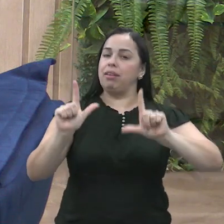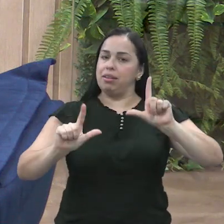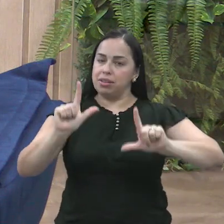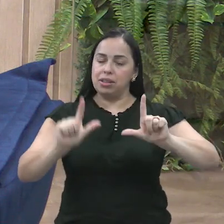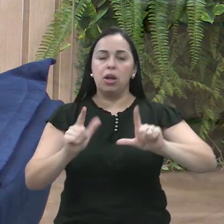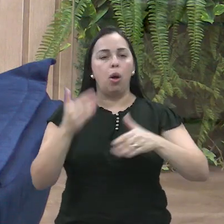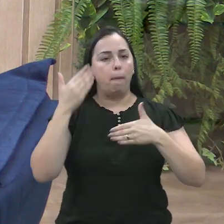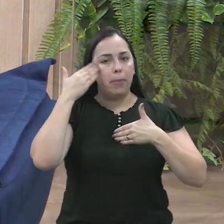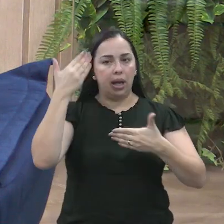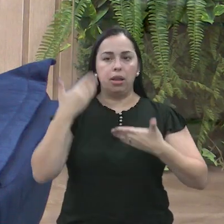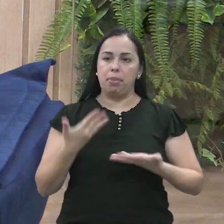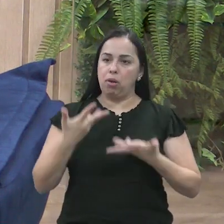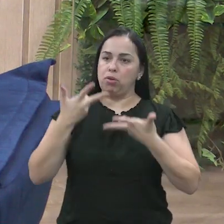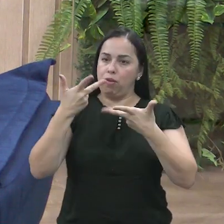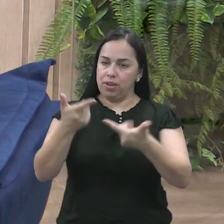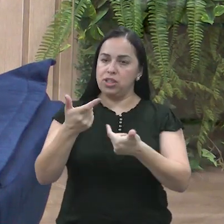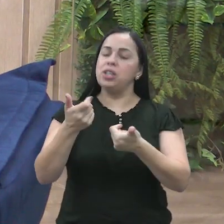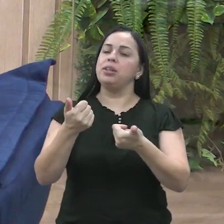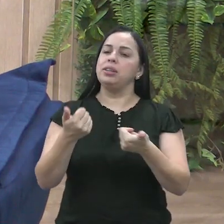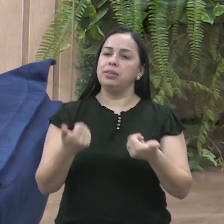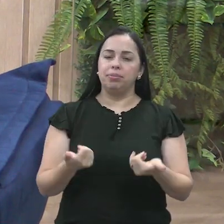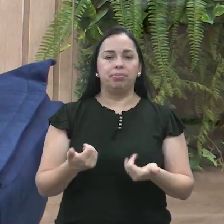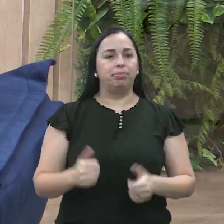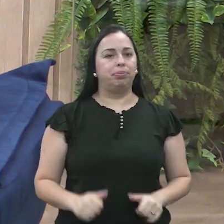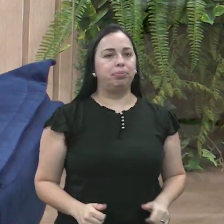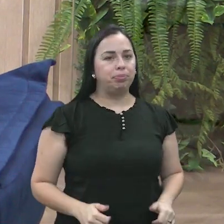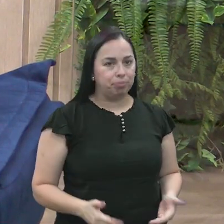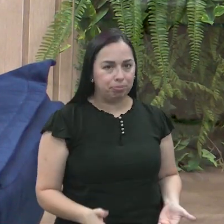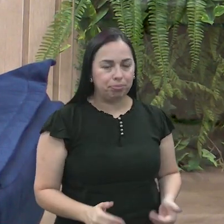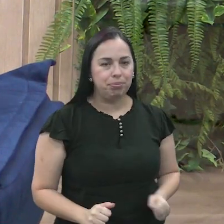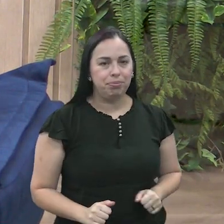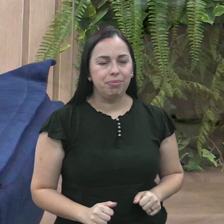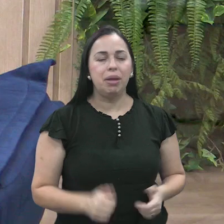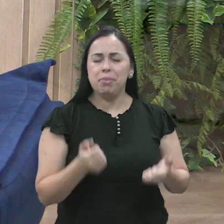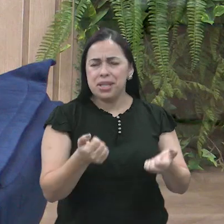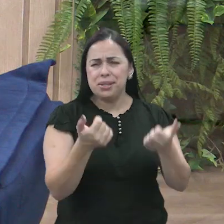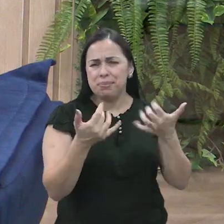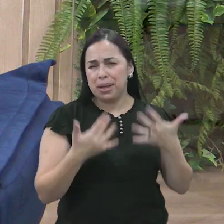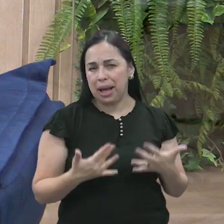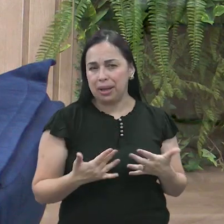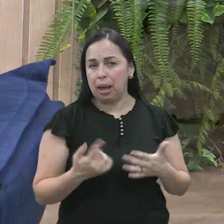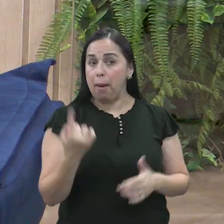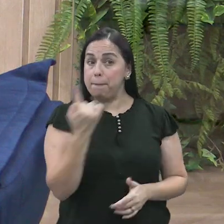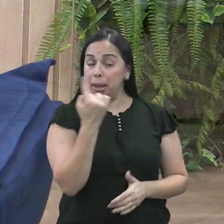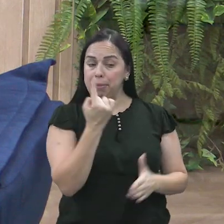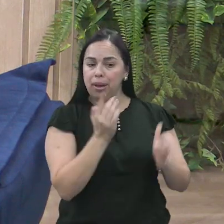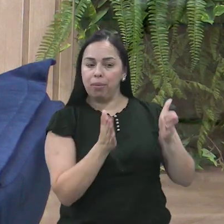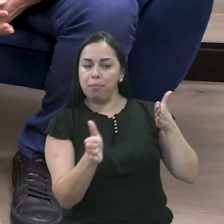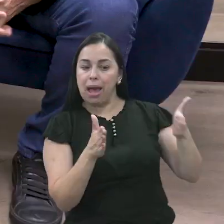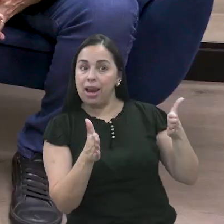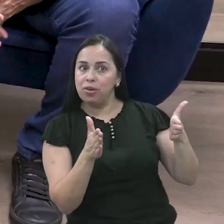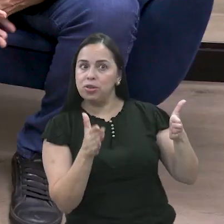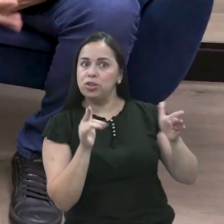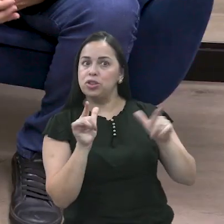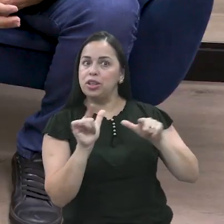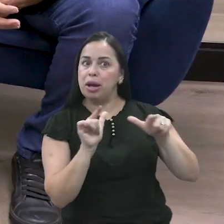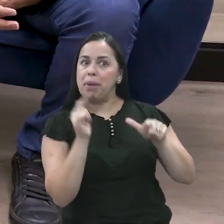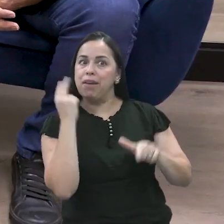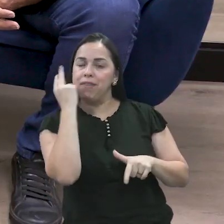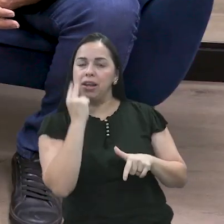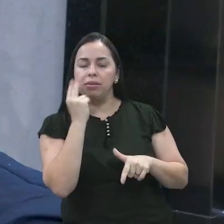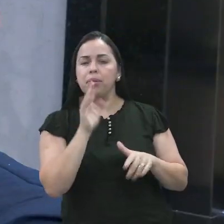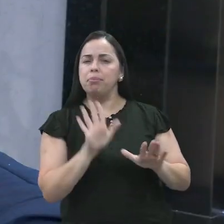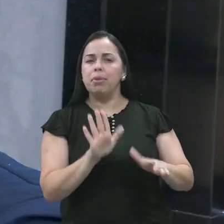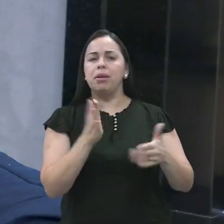anos trabalhando com jornalismo de televisão. Obrigado, Ana, pelo seu convite. Aqui estou. Abranches, conta